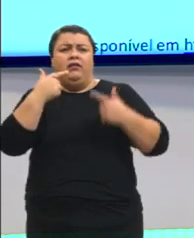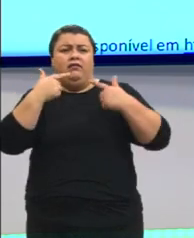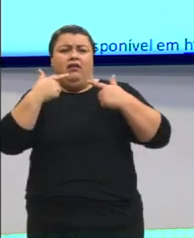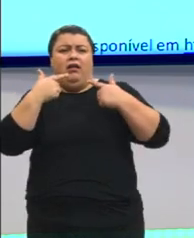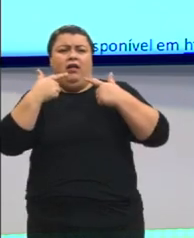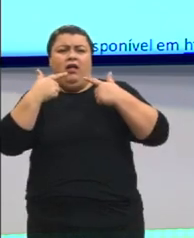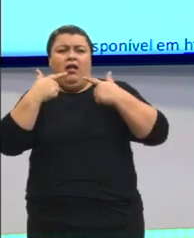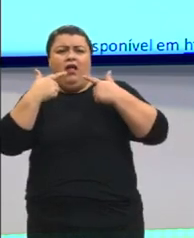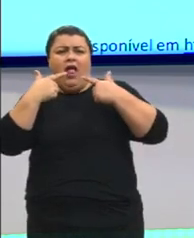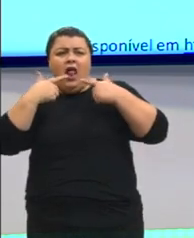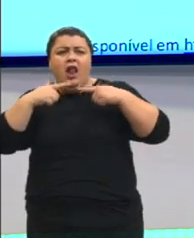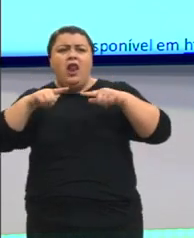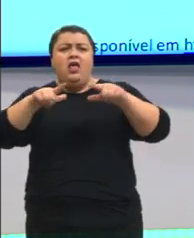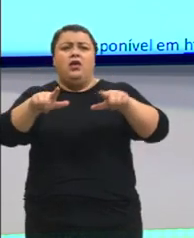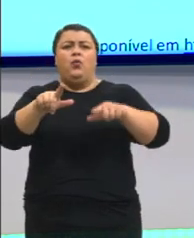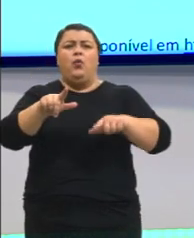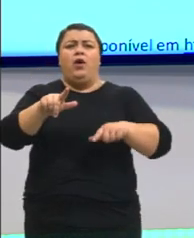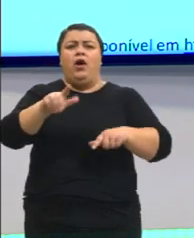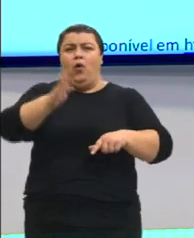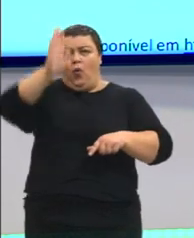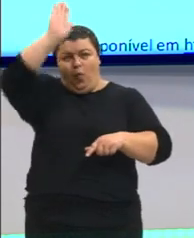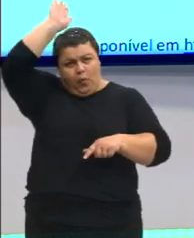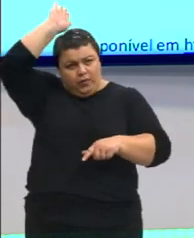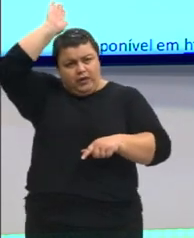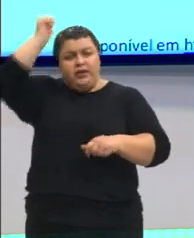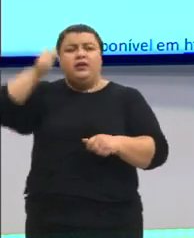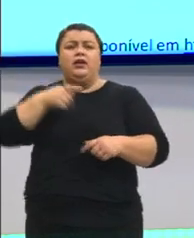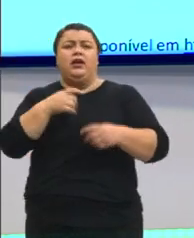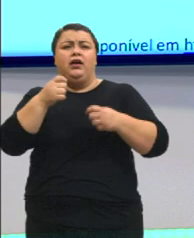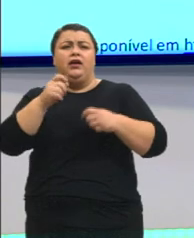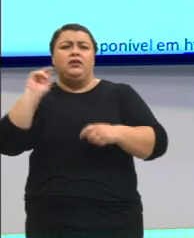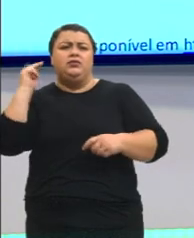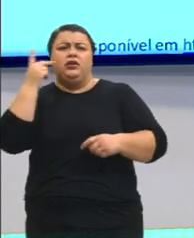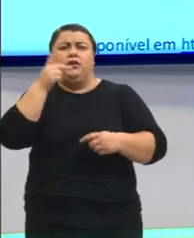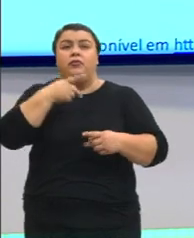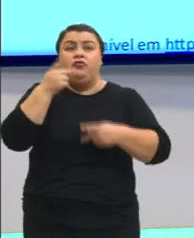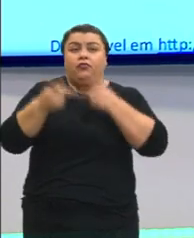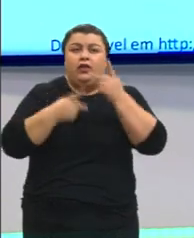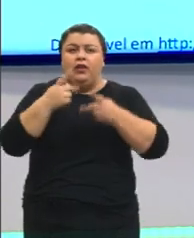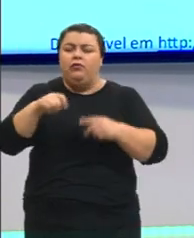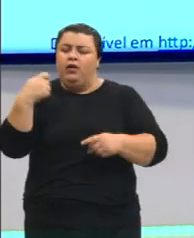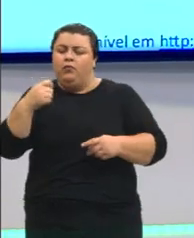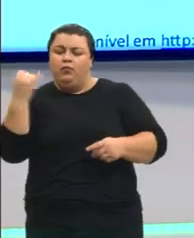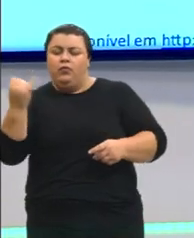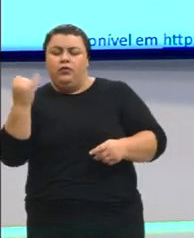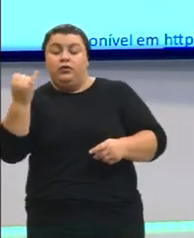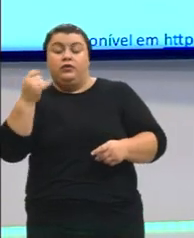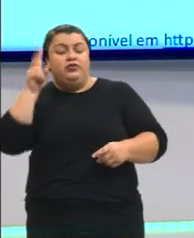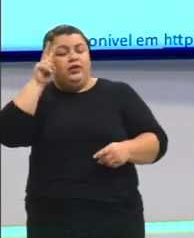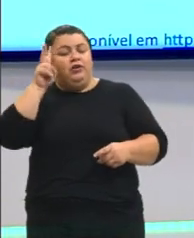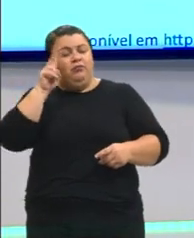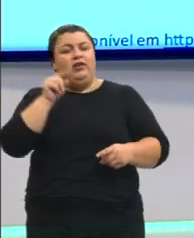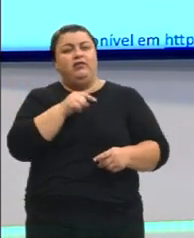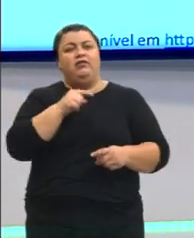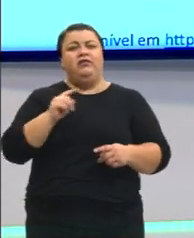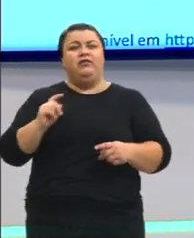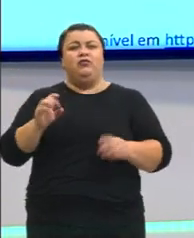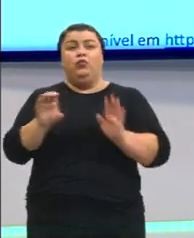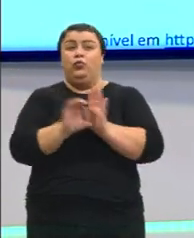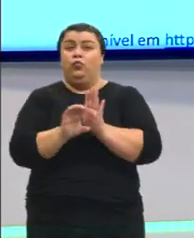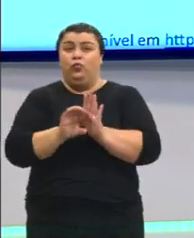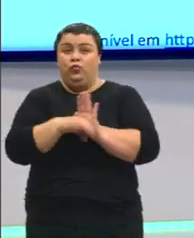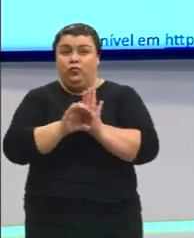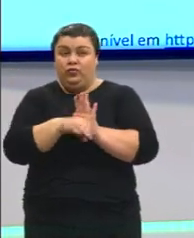romana e historicamente falando então É bem interessante a gente que tomar esses conceitos históricos quando a gente for